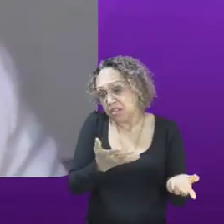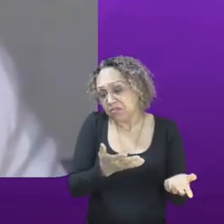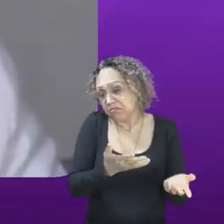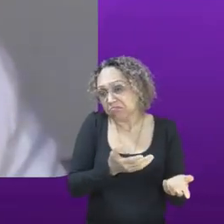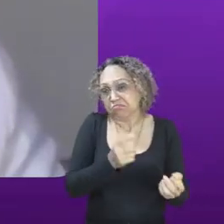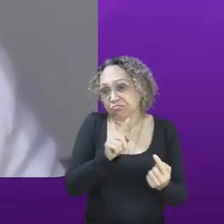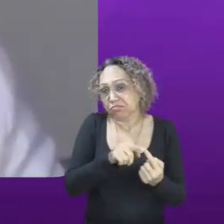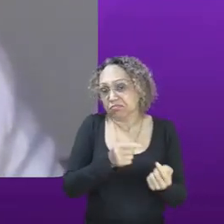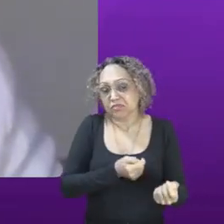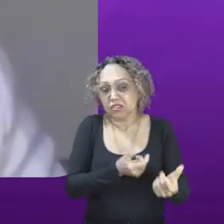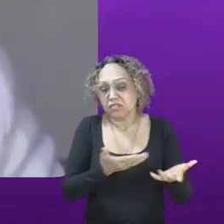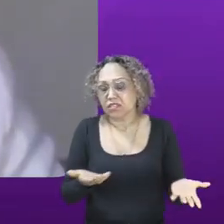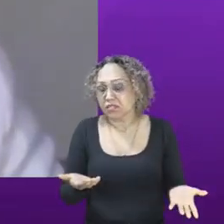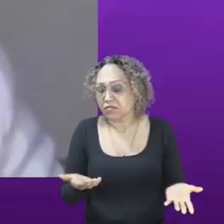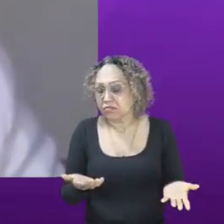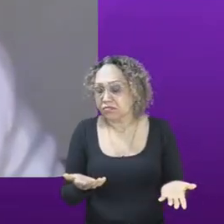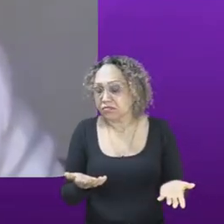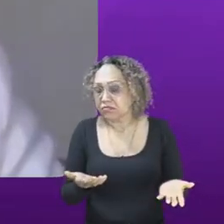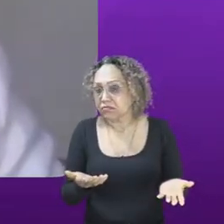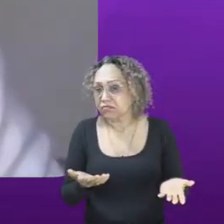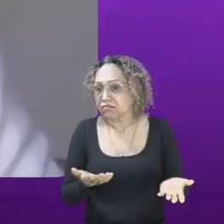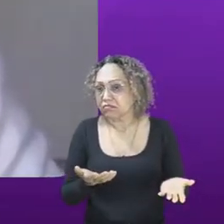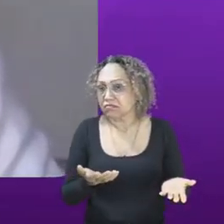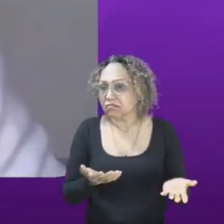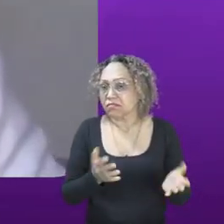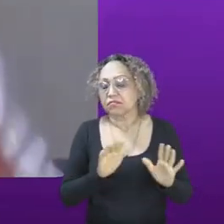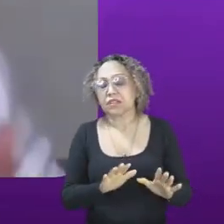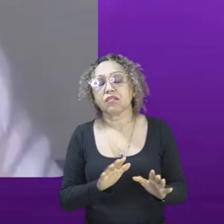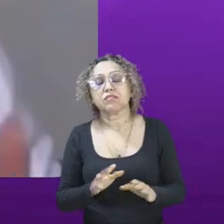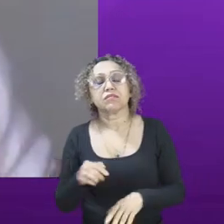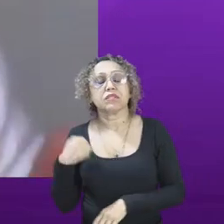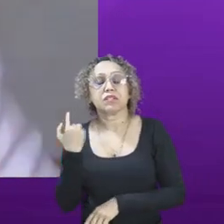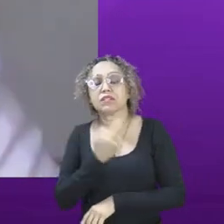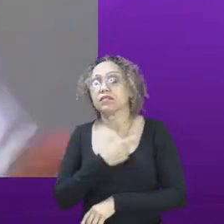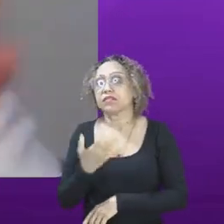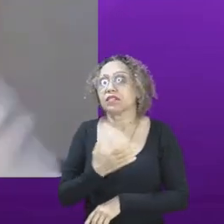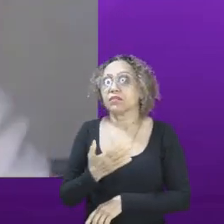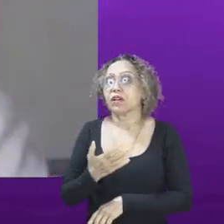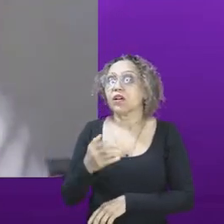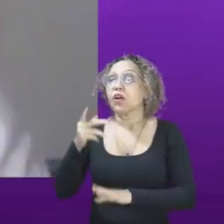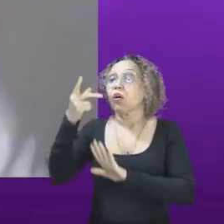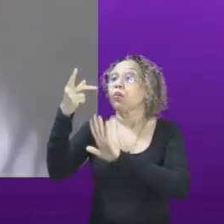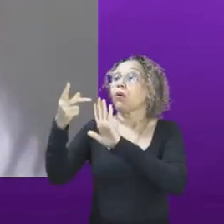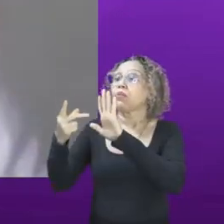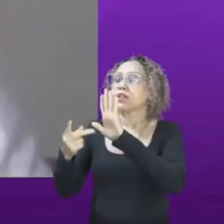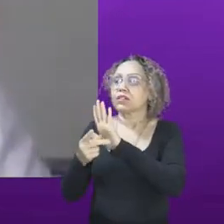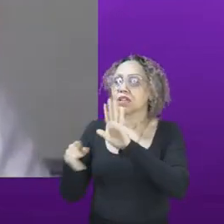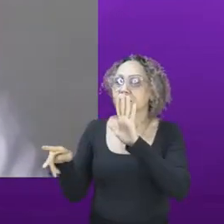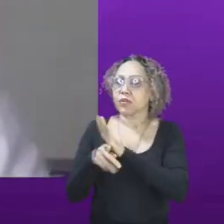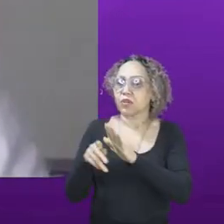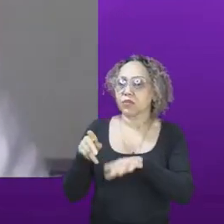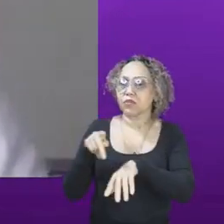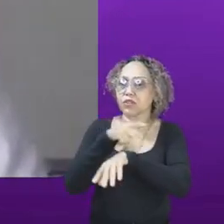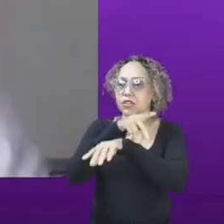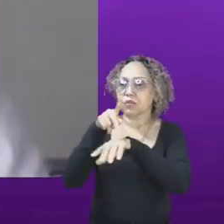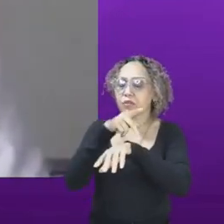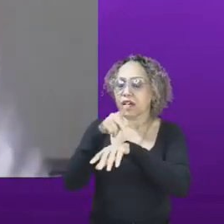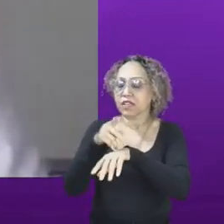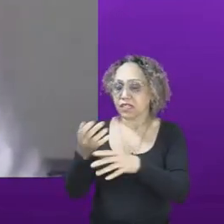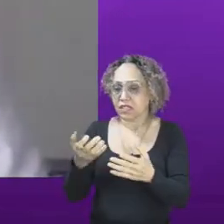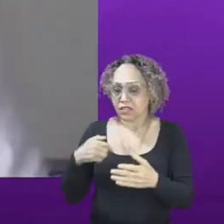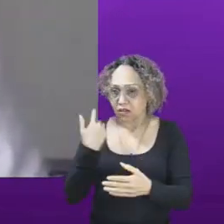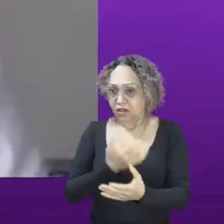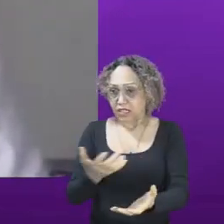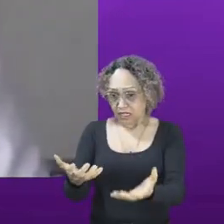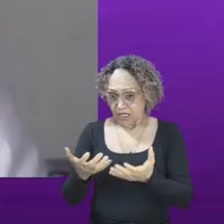que é o projeto de país que a gente quer para as mulheres negras? E aí eu costumo dizer assim, se a gente tiver um país que seja bom para as mulheres negras, ele vai ser